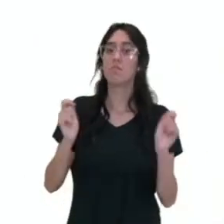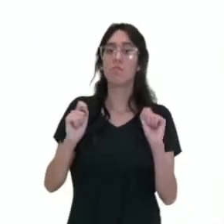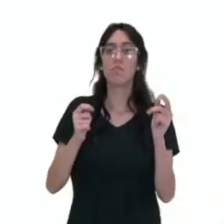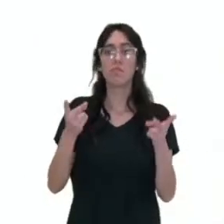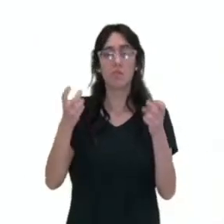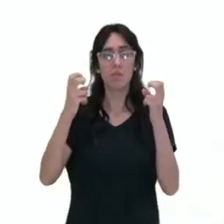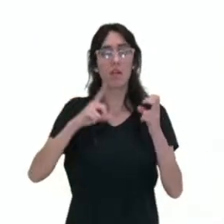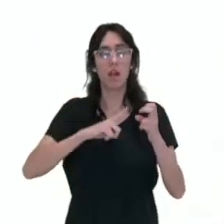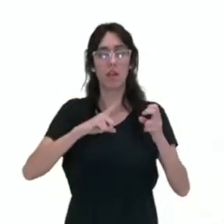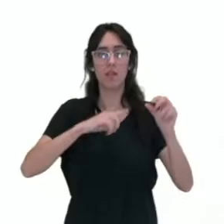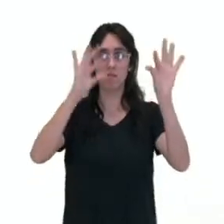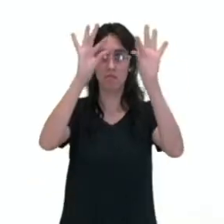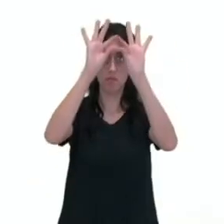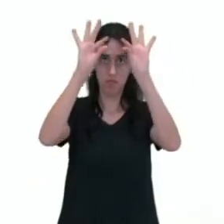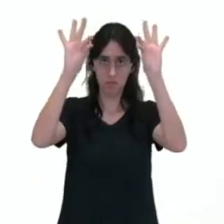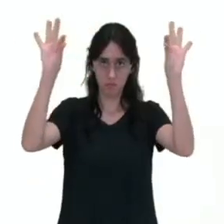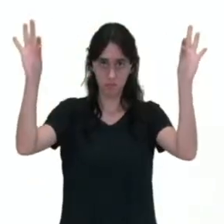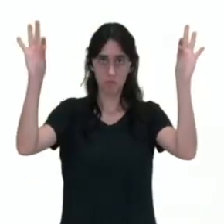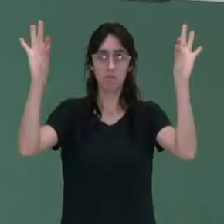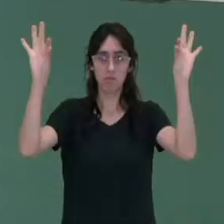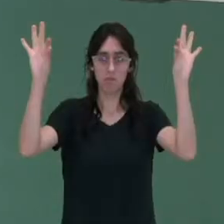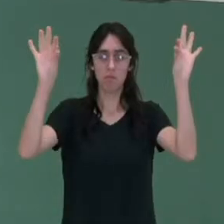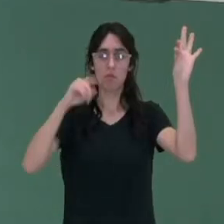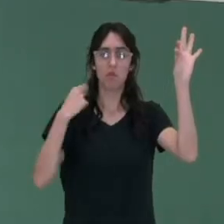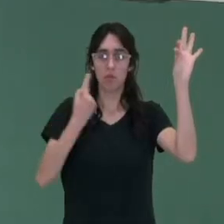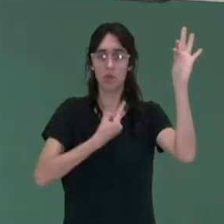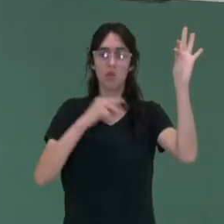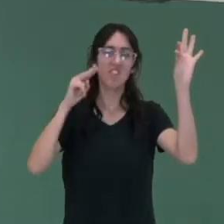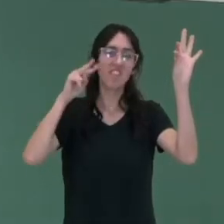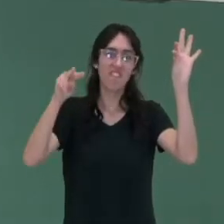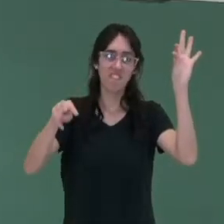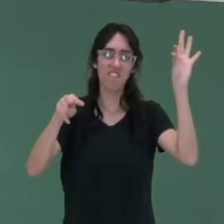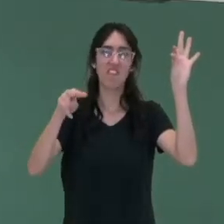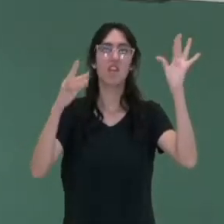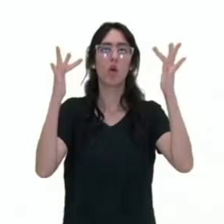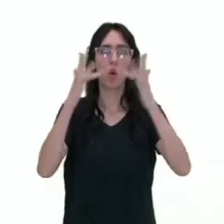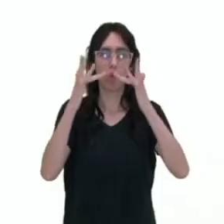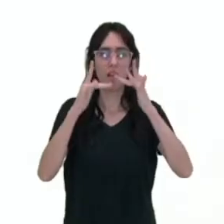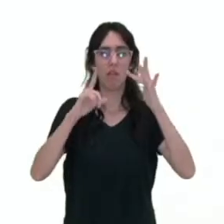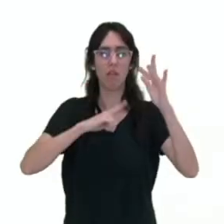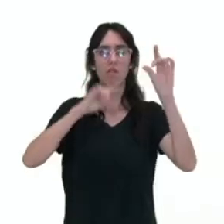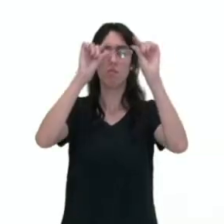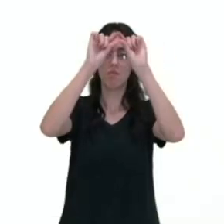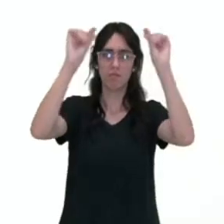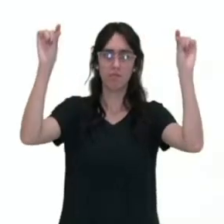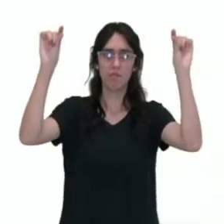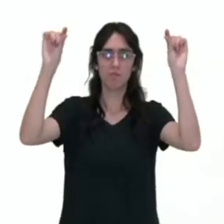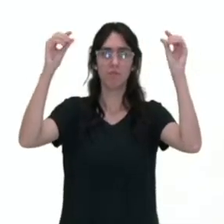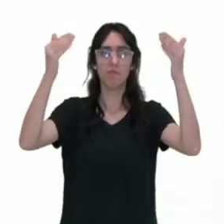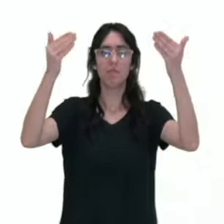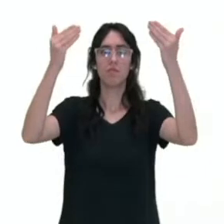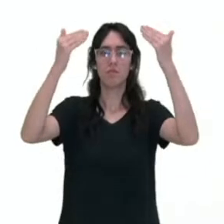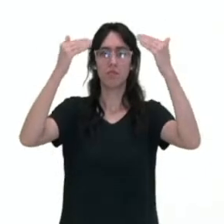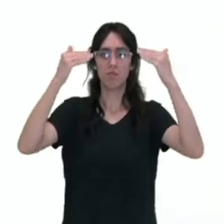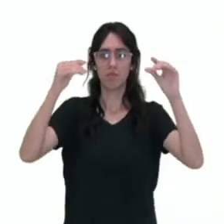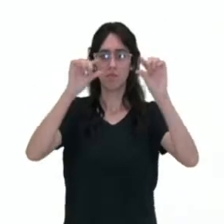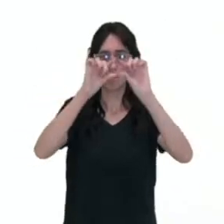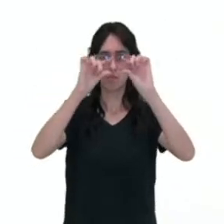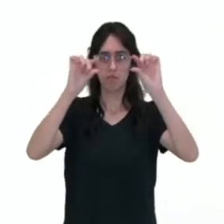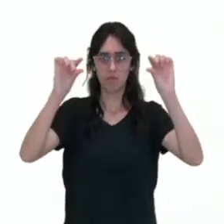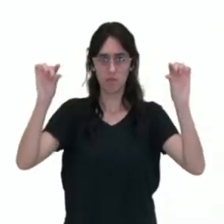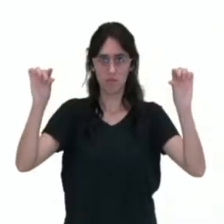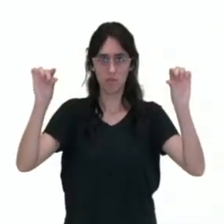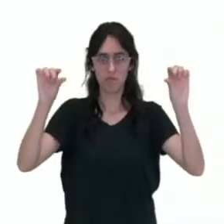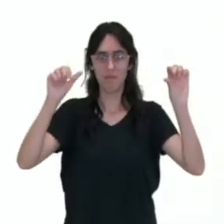fina camada do horizonte orgânico, aquele onde nós temos o material orgânico em decomposição, uma pequena camada do horizonte A,